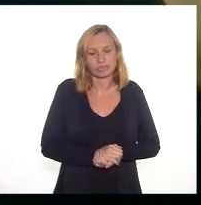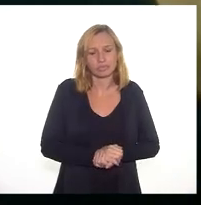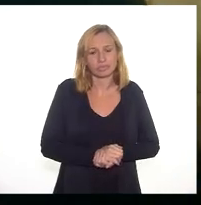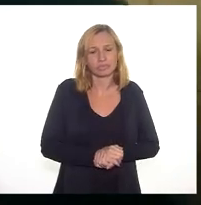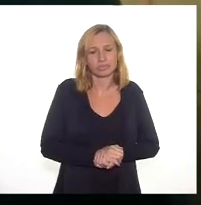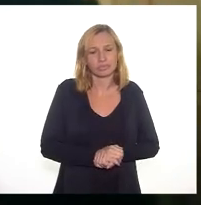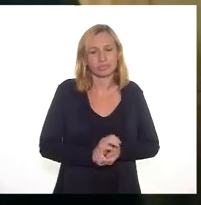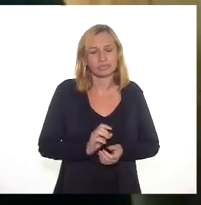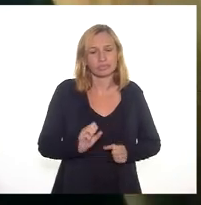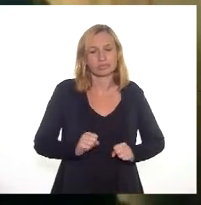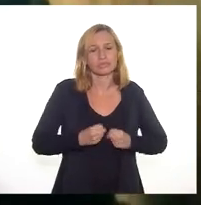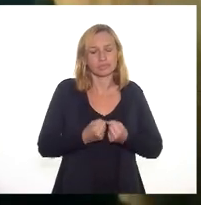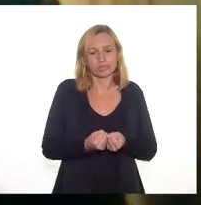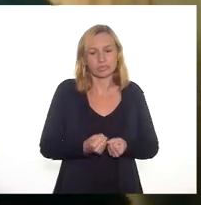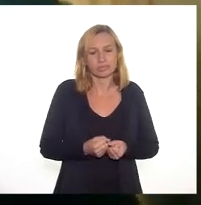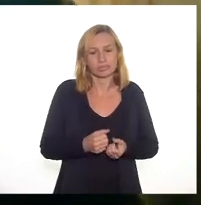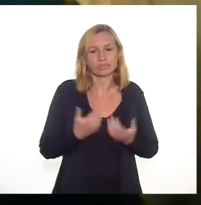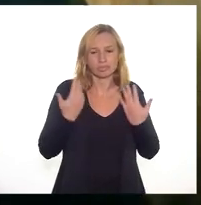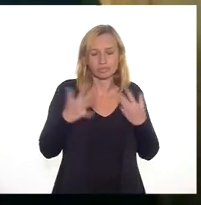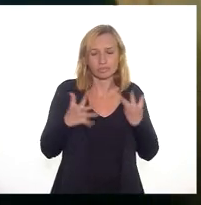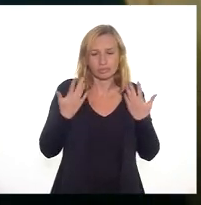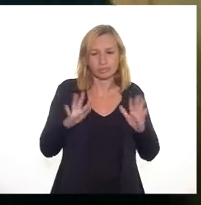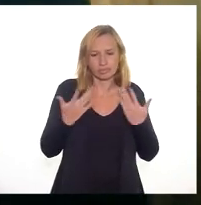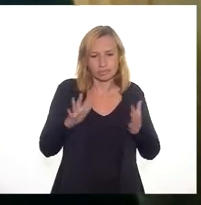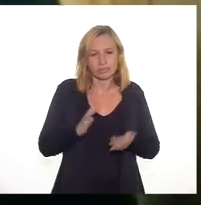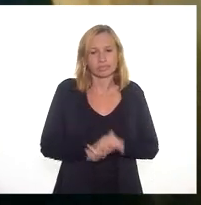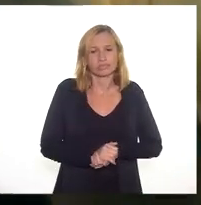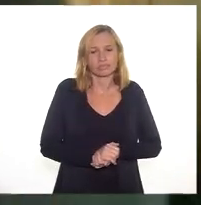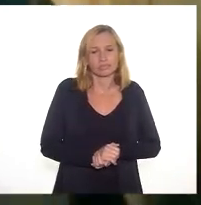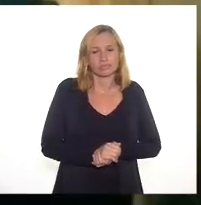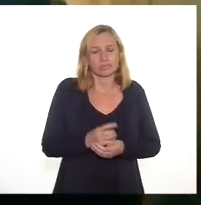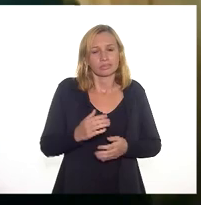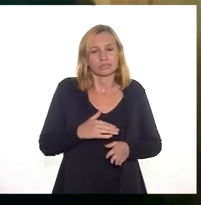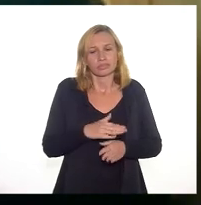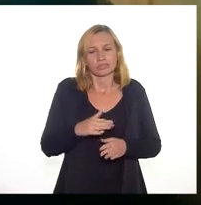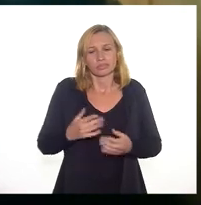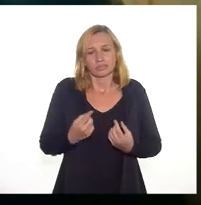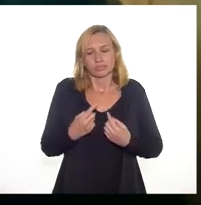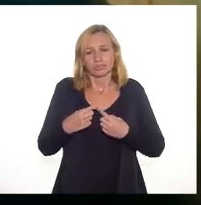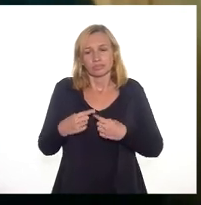deveremos nos impor. Então, parabéns, a intolerância ela atinge